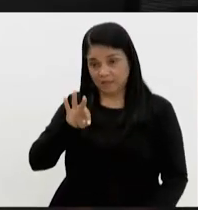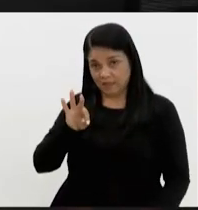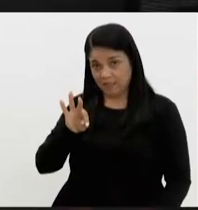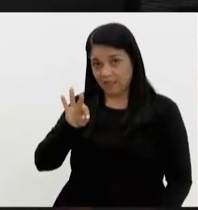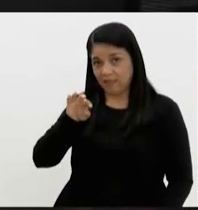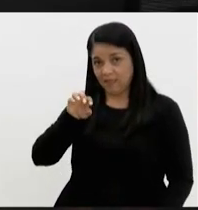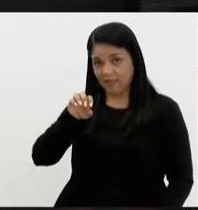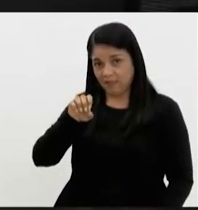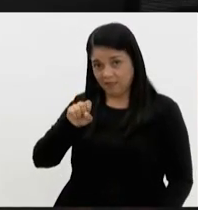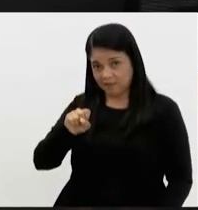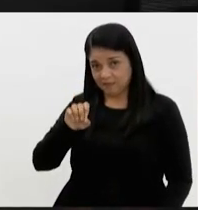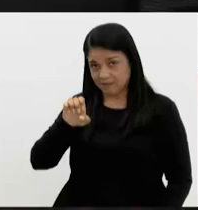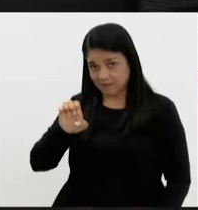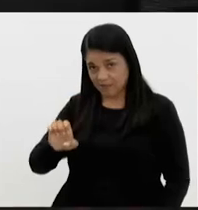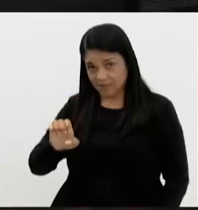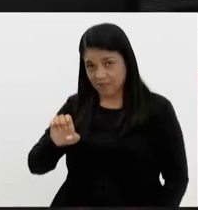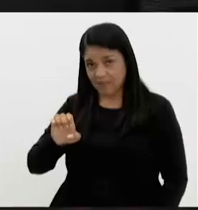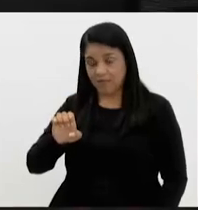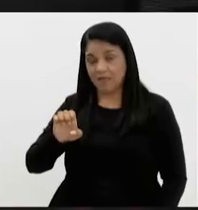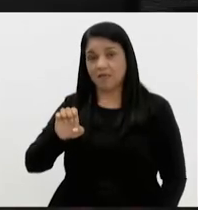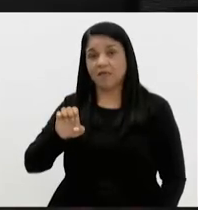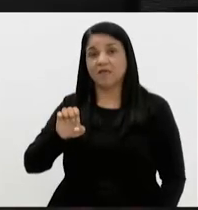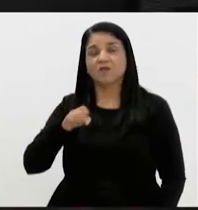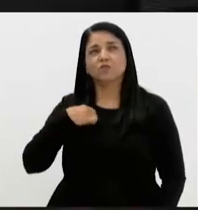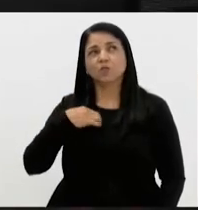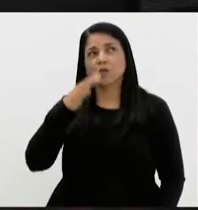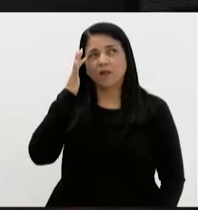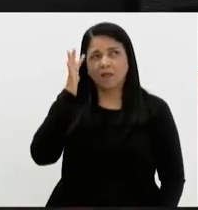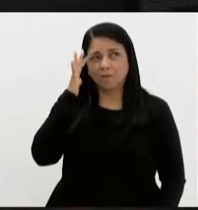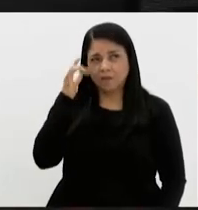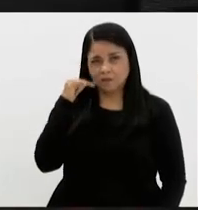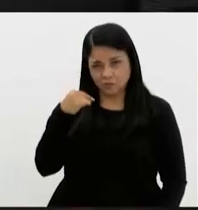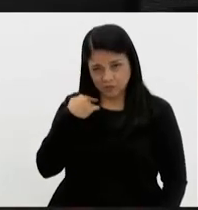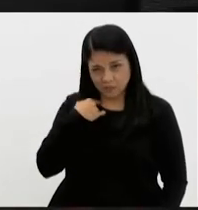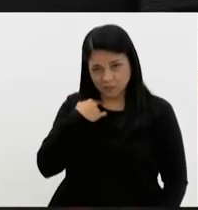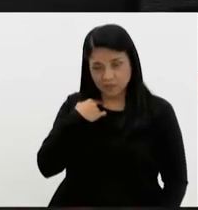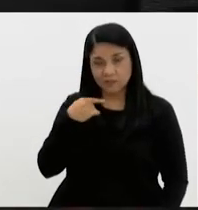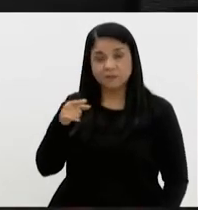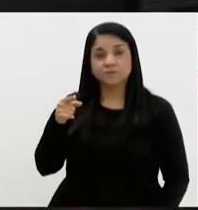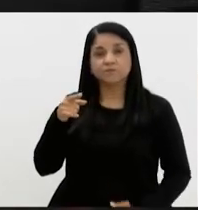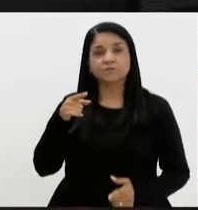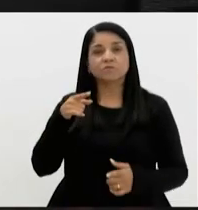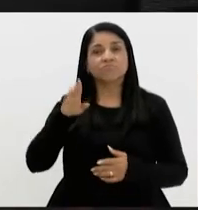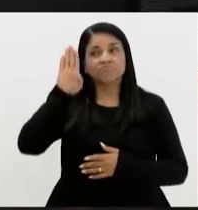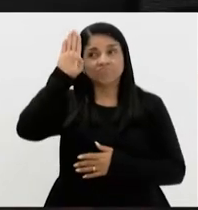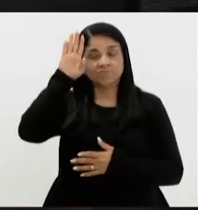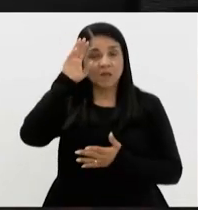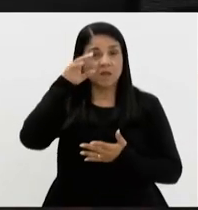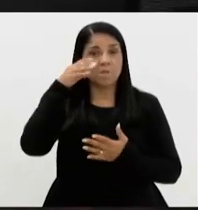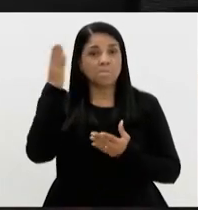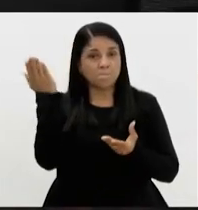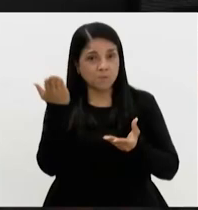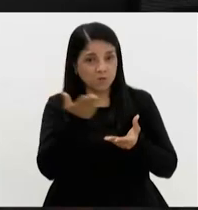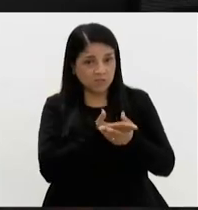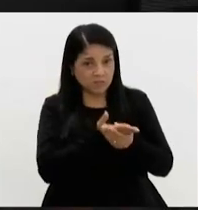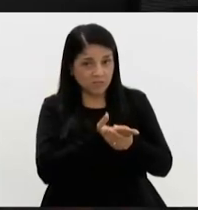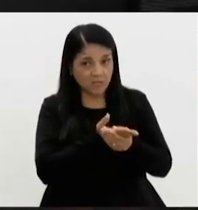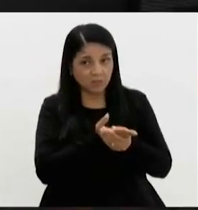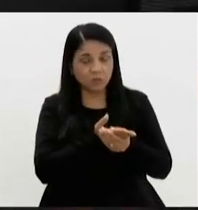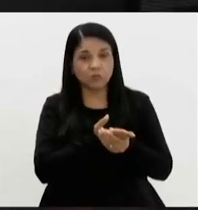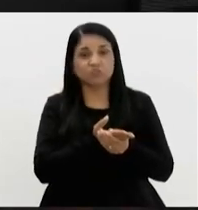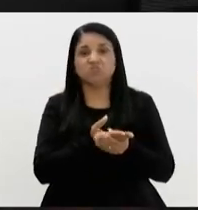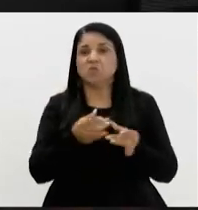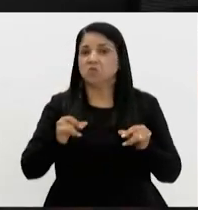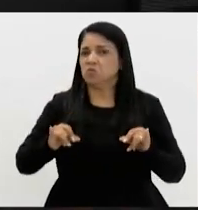e salvo melhor juízo que eu tô falando de memória o candidato que foi processado por aquela questão ele não sofreu